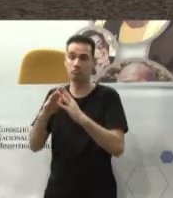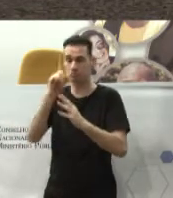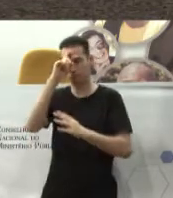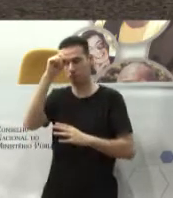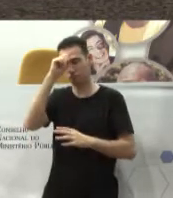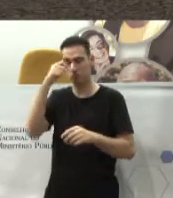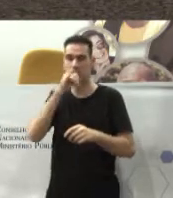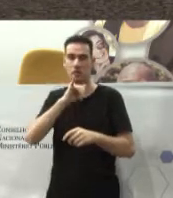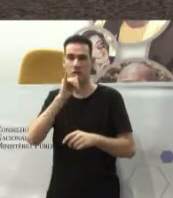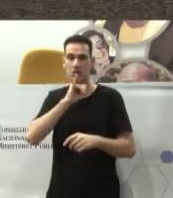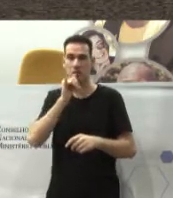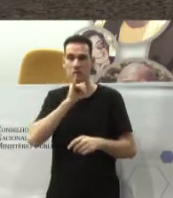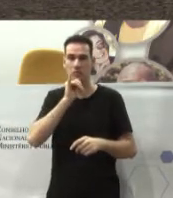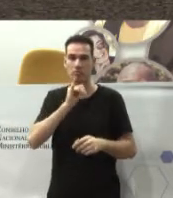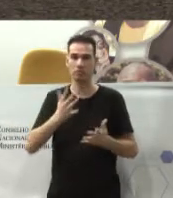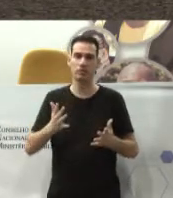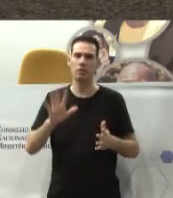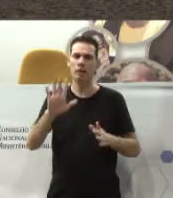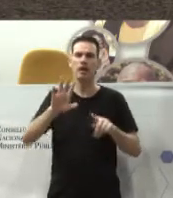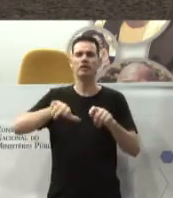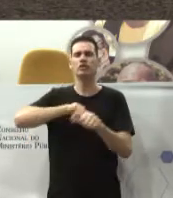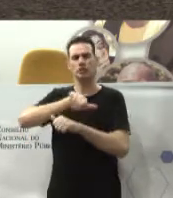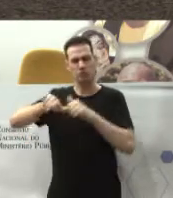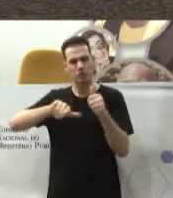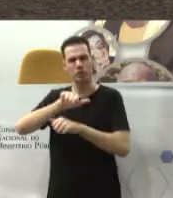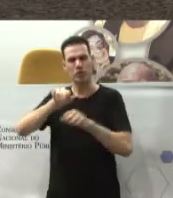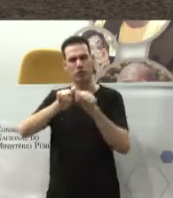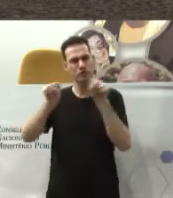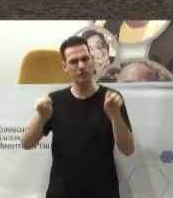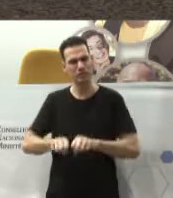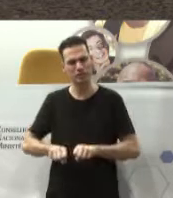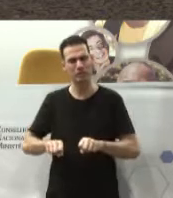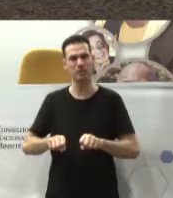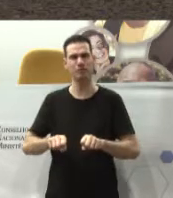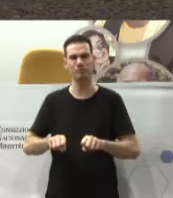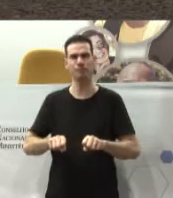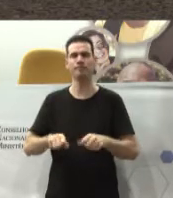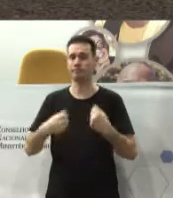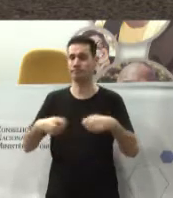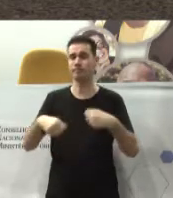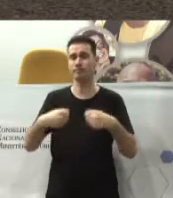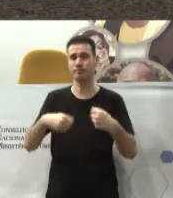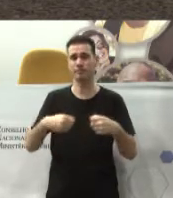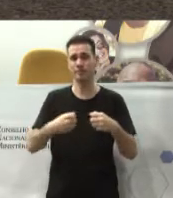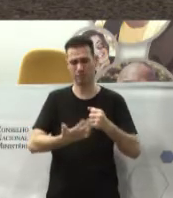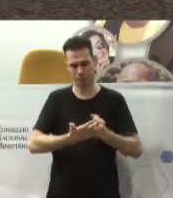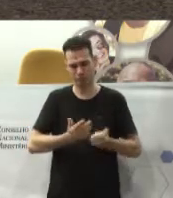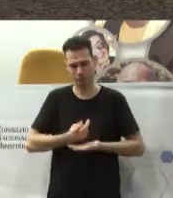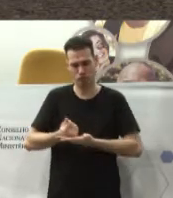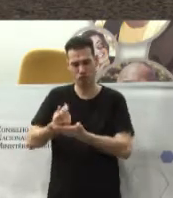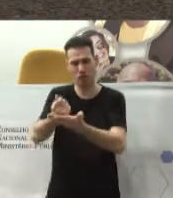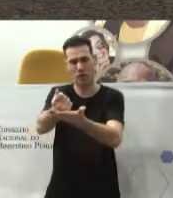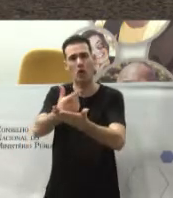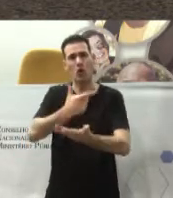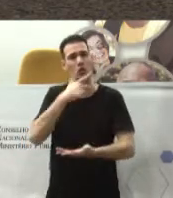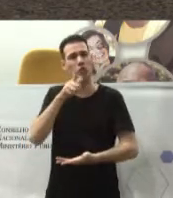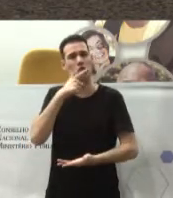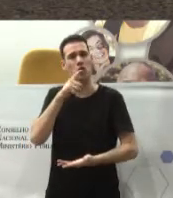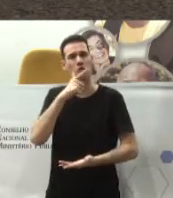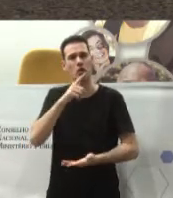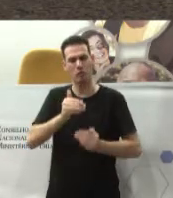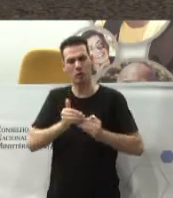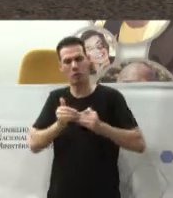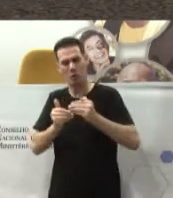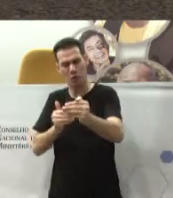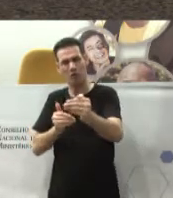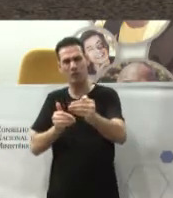de judicialização precisa mudar. Estamos chegando a limites como esse, para podermos sustentar o sistema, de começarmos